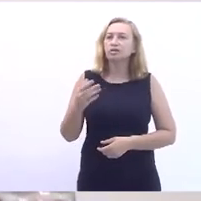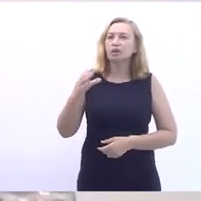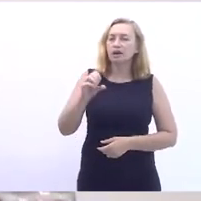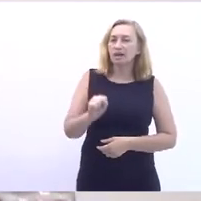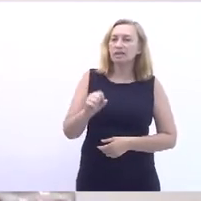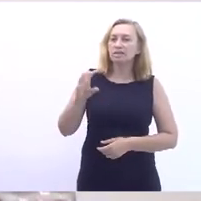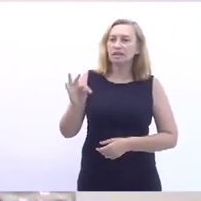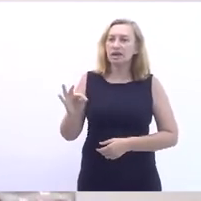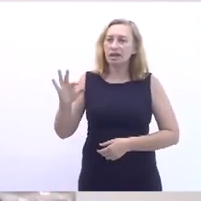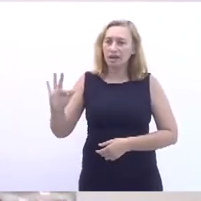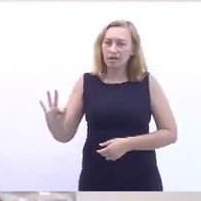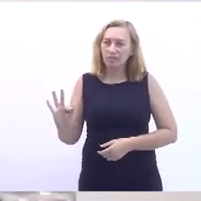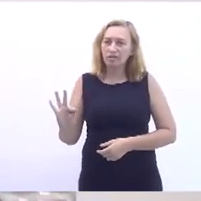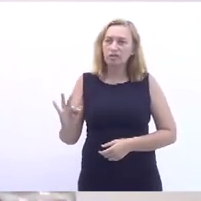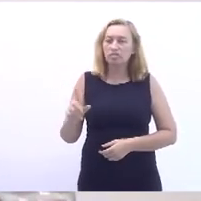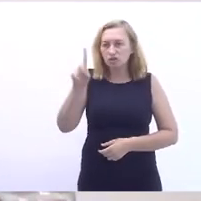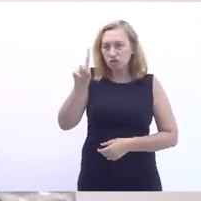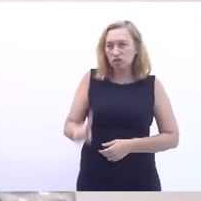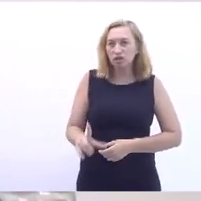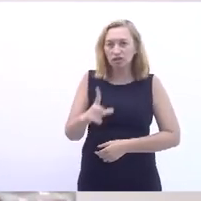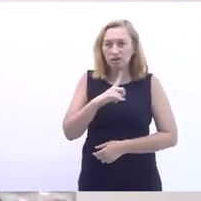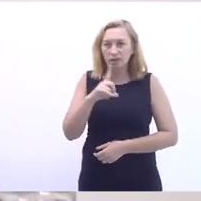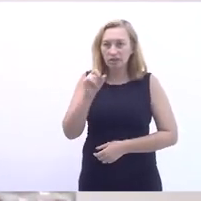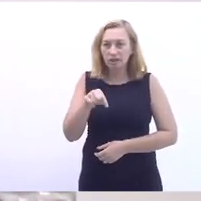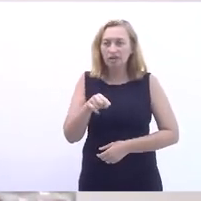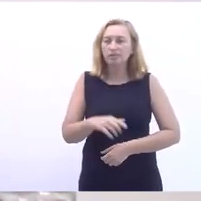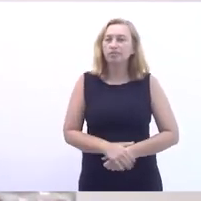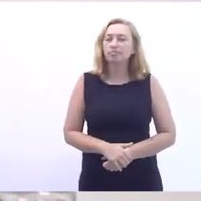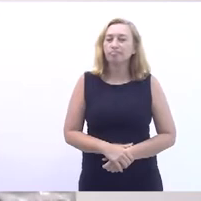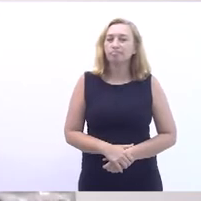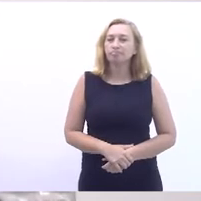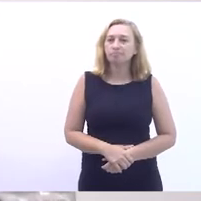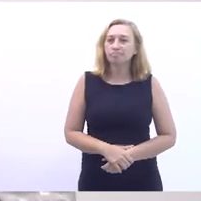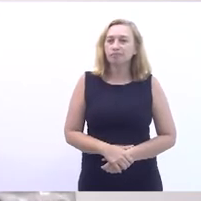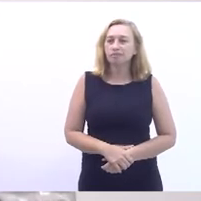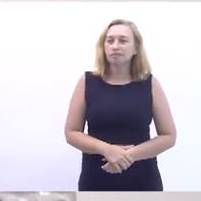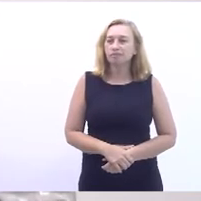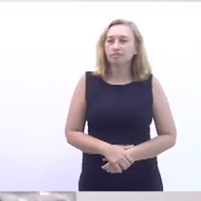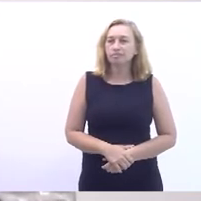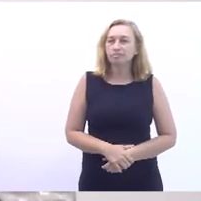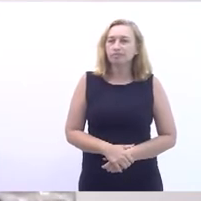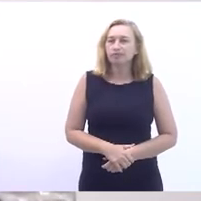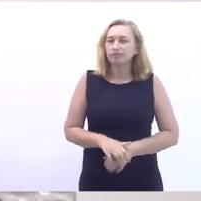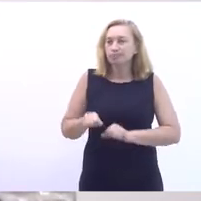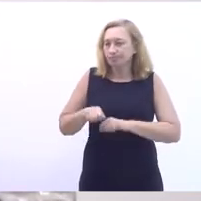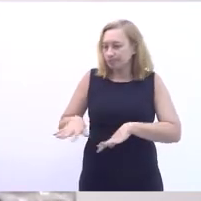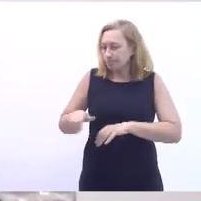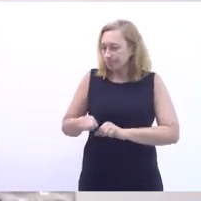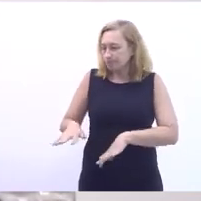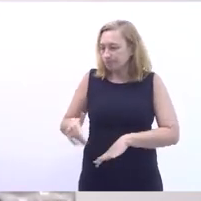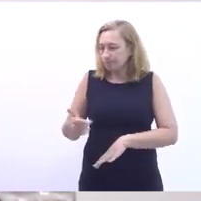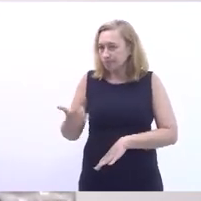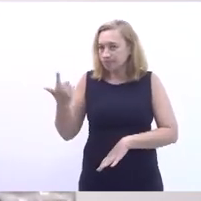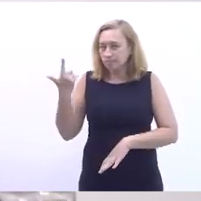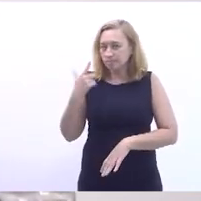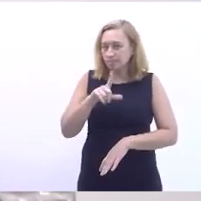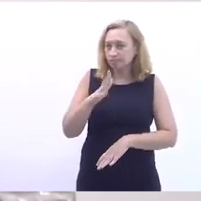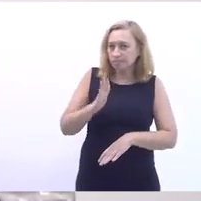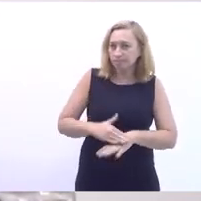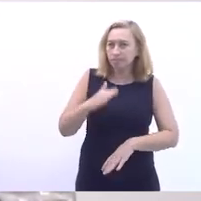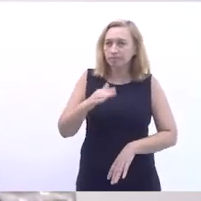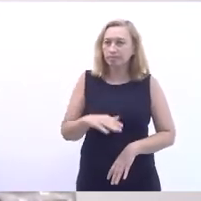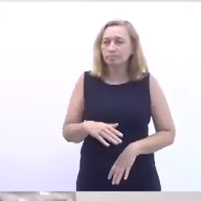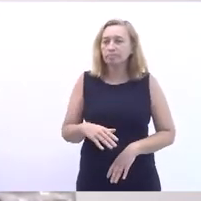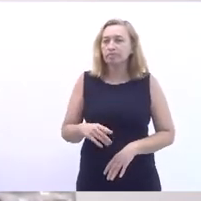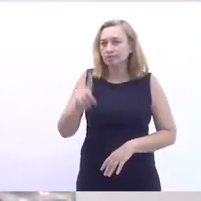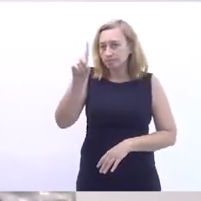esse direito desistir né cara eu acho que esse direi se você desistir é uma das maiores conquistas da Marcha até então porque